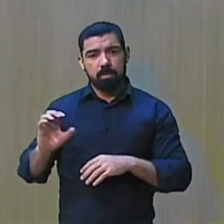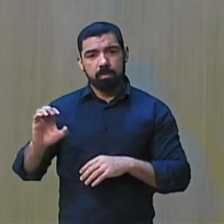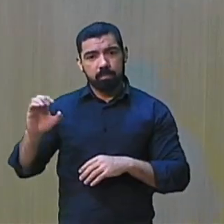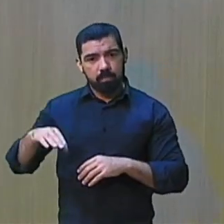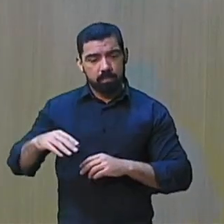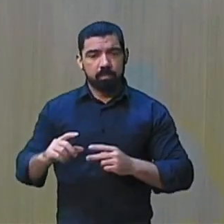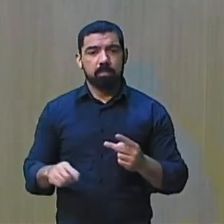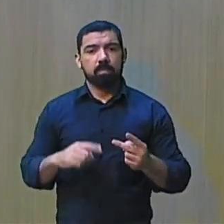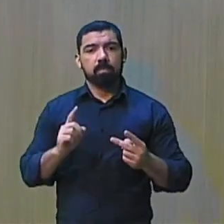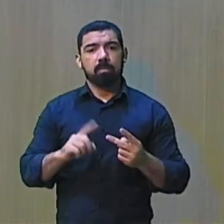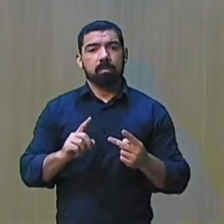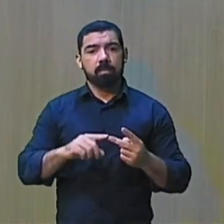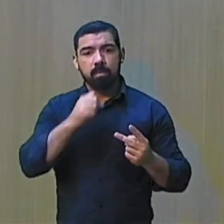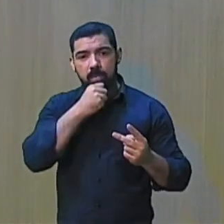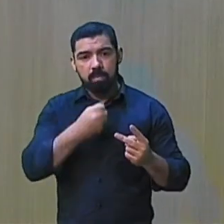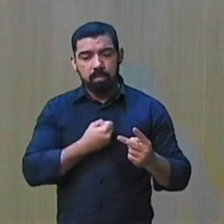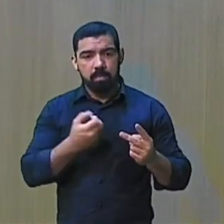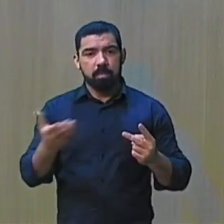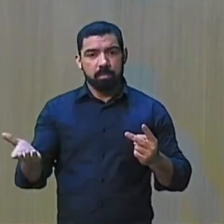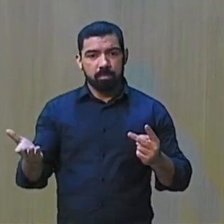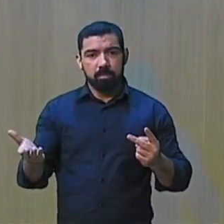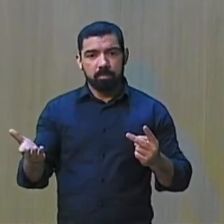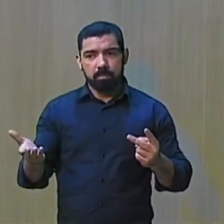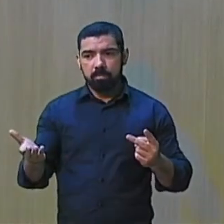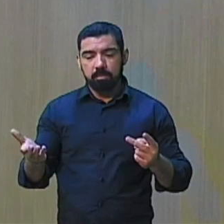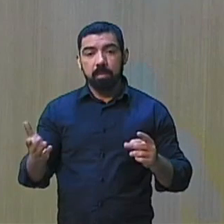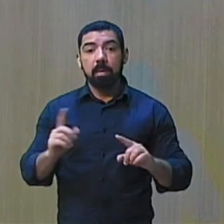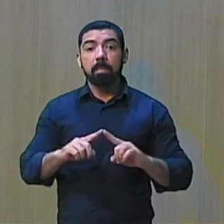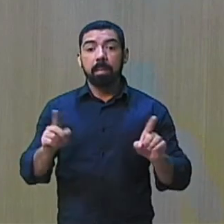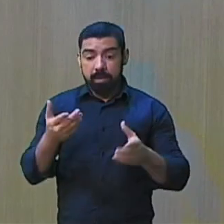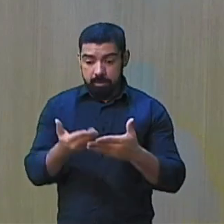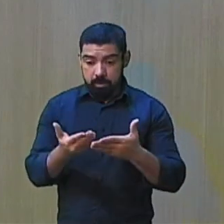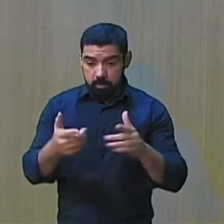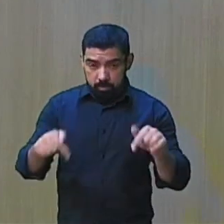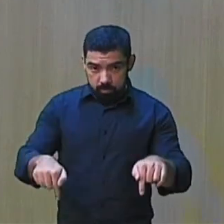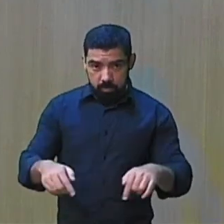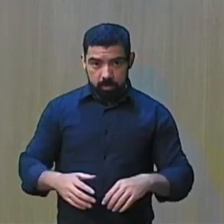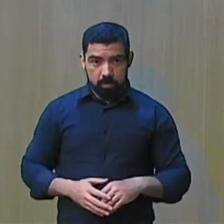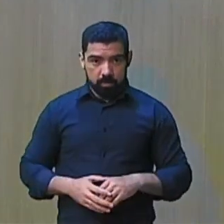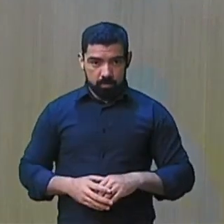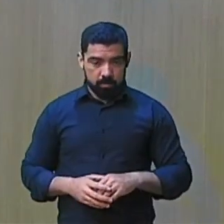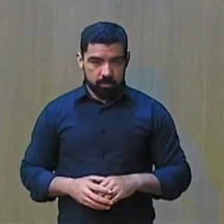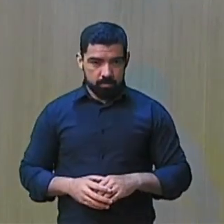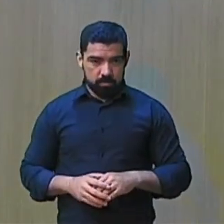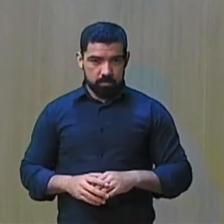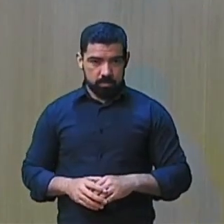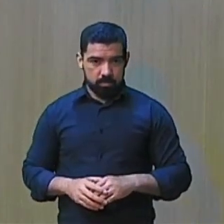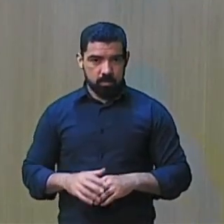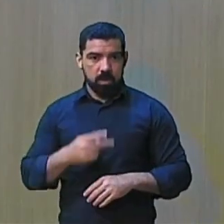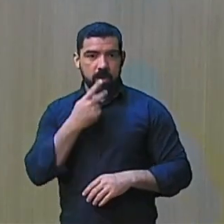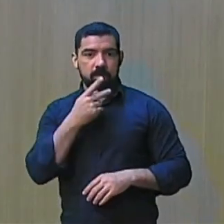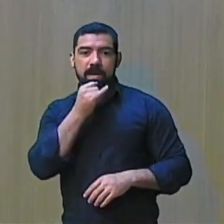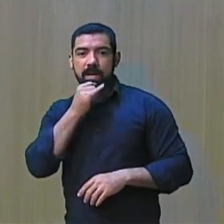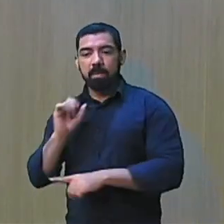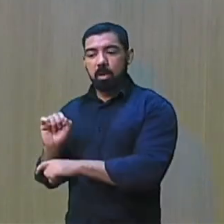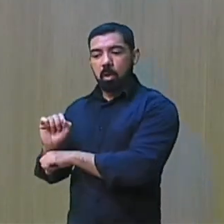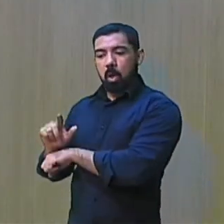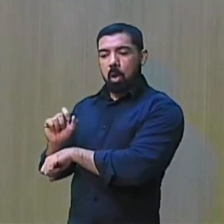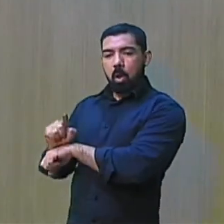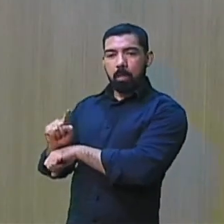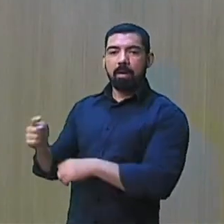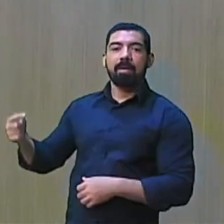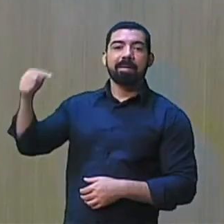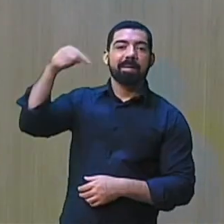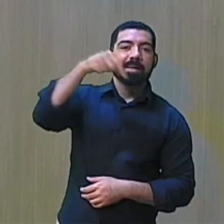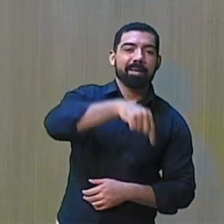Caucaia em Maracanaú Filipe mais estudam aqui não vou dizer que mora em Sobral e vem para aula aqui só